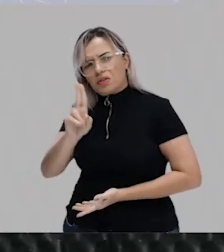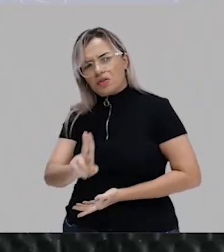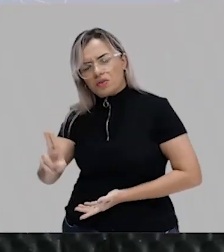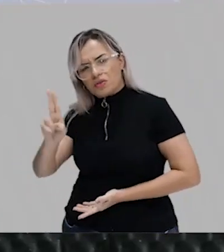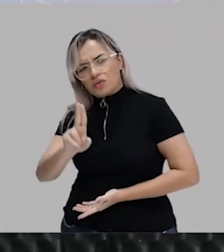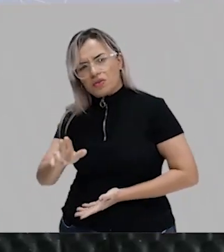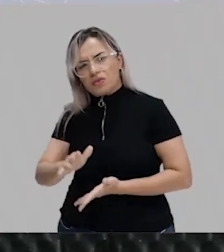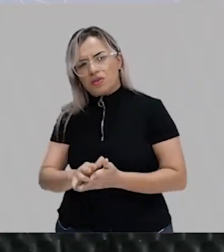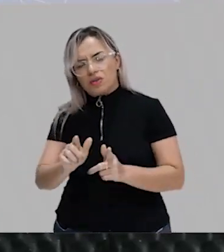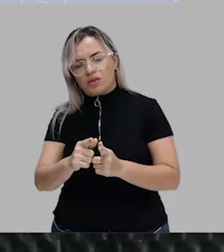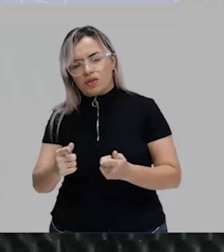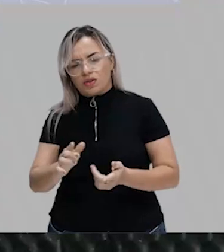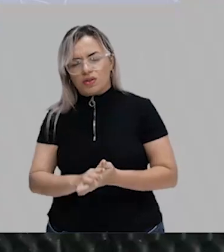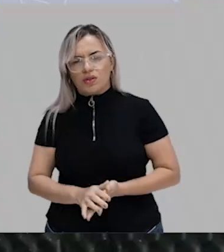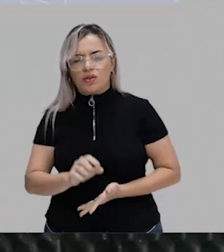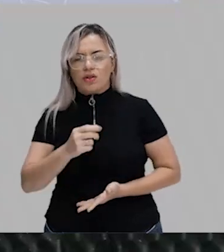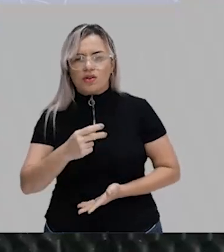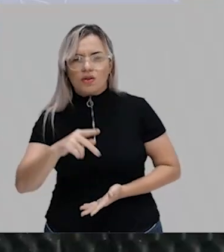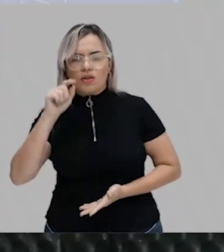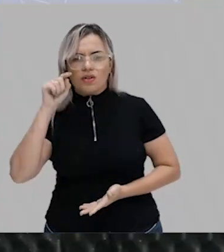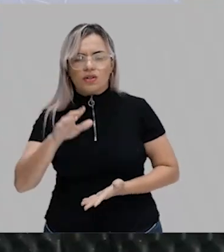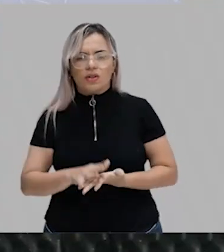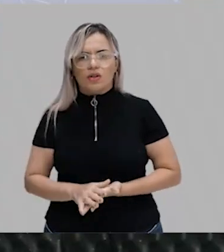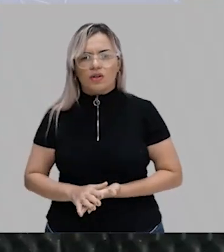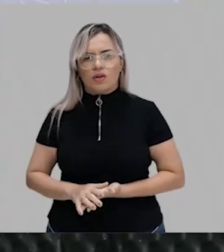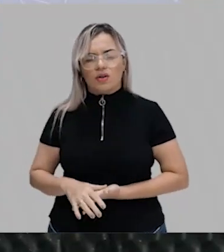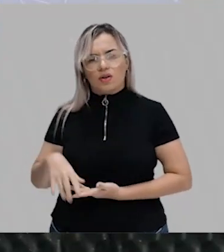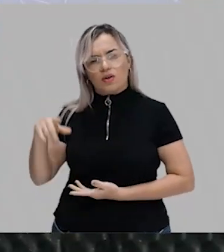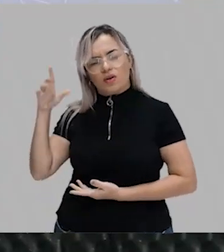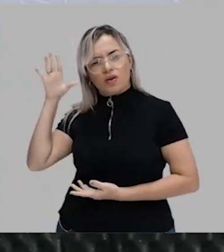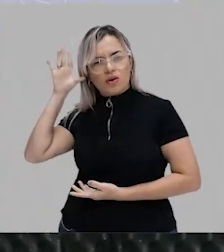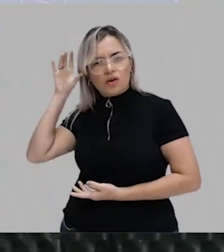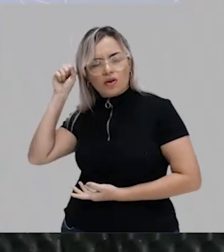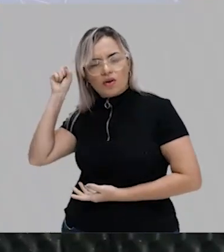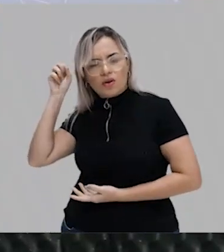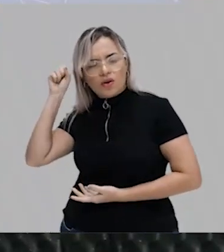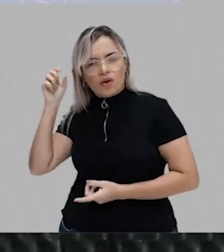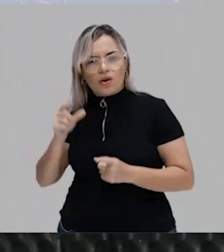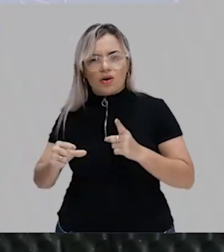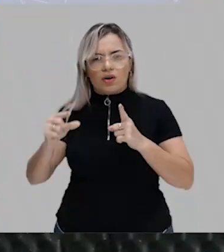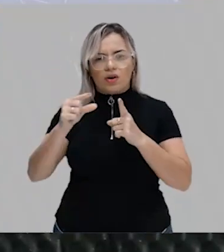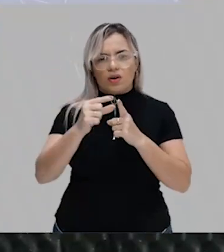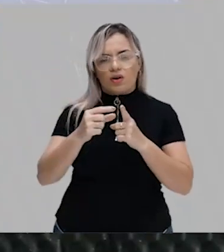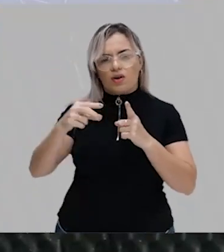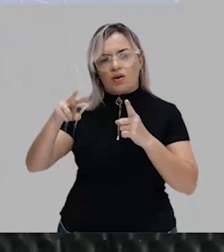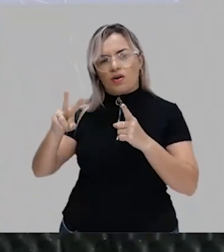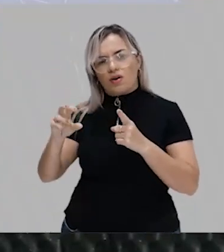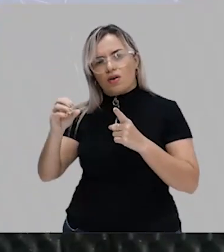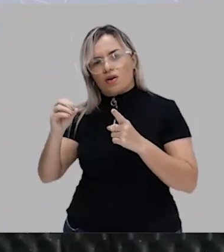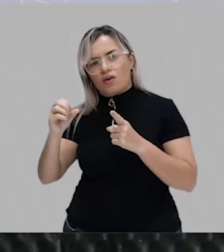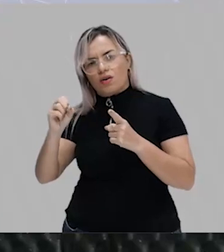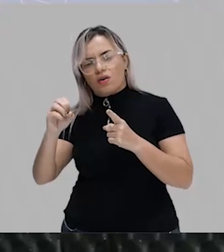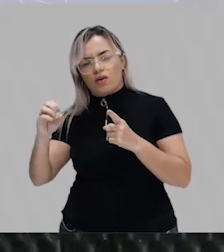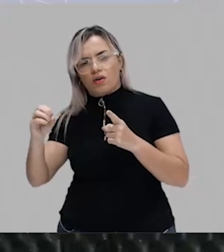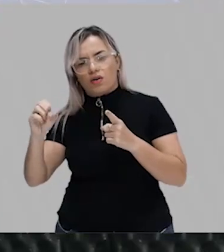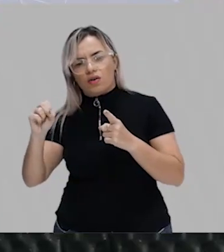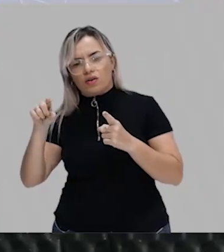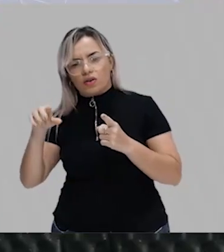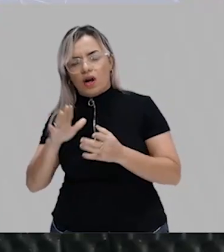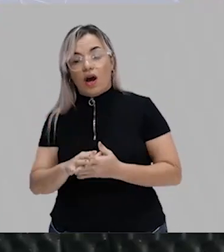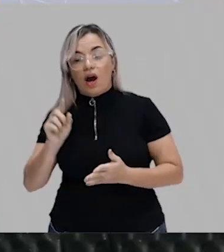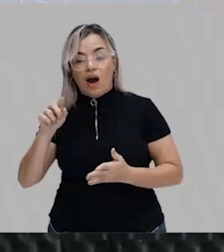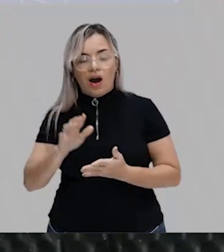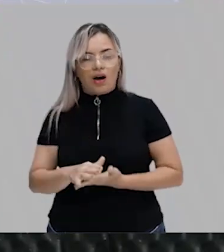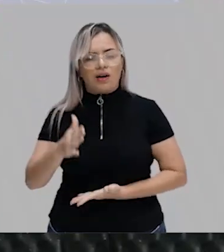você ouvir numa fala o uso do vos, tá? Você já vai automaticamente identificar